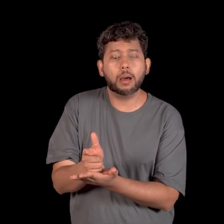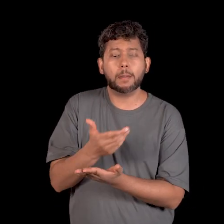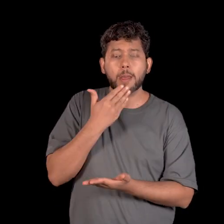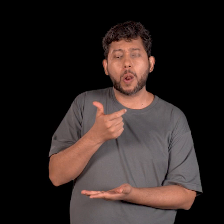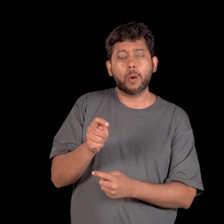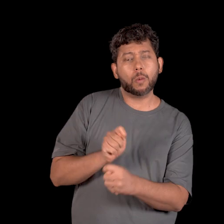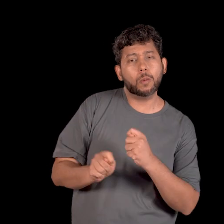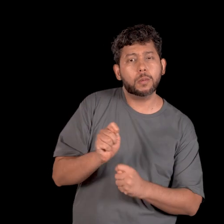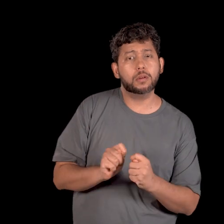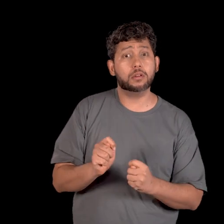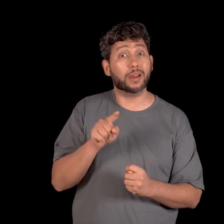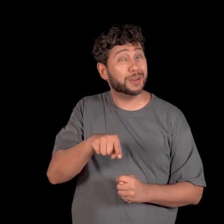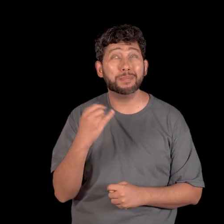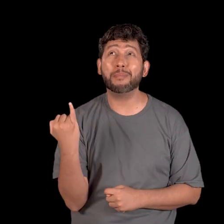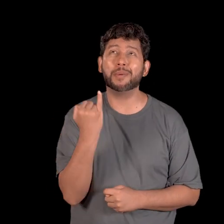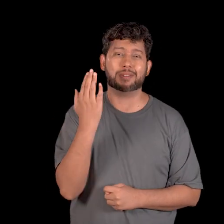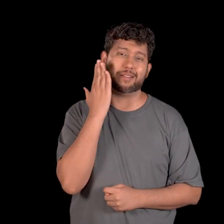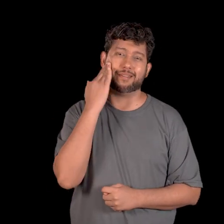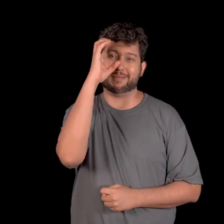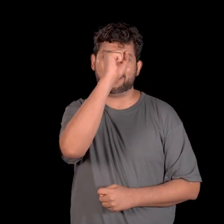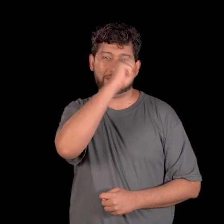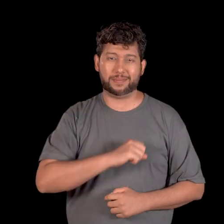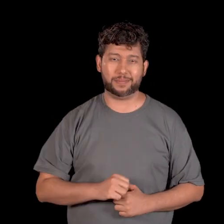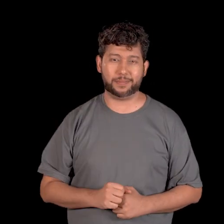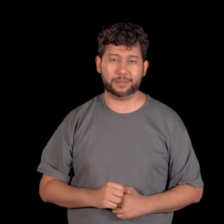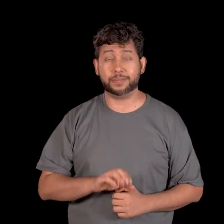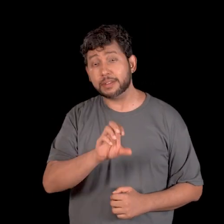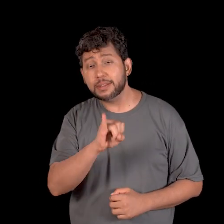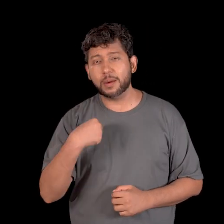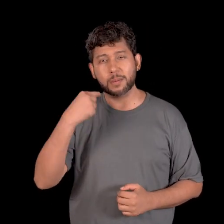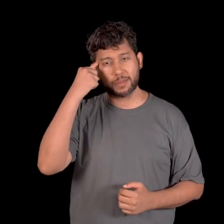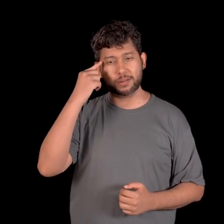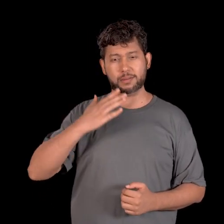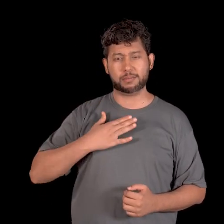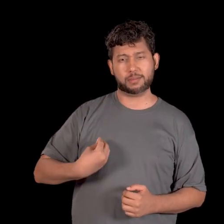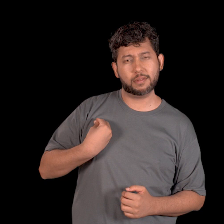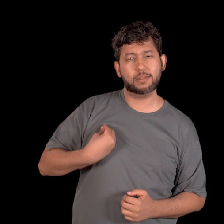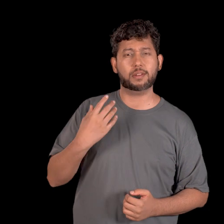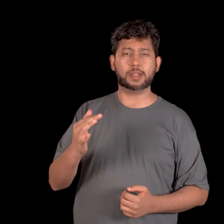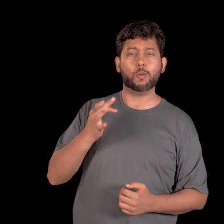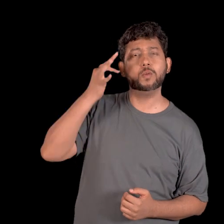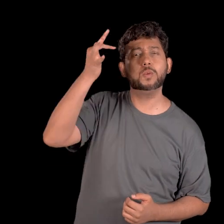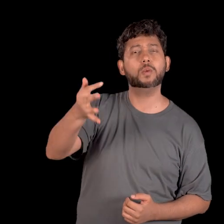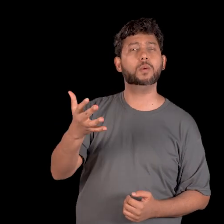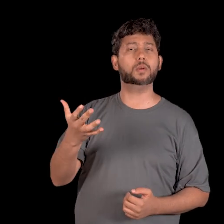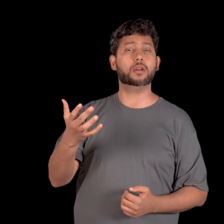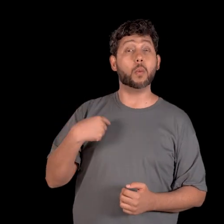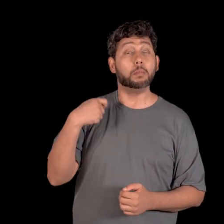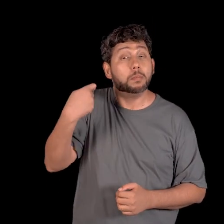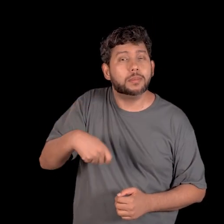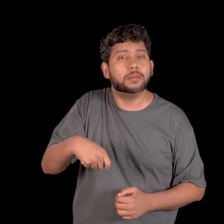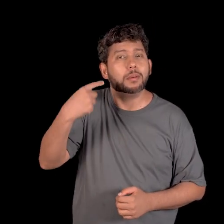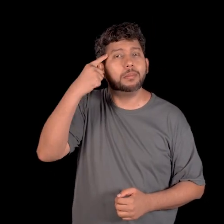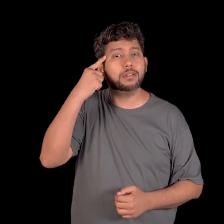saber o quanto poderá ser tirado de sua conta, do seu bolso, é primordial. Antes mesmo de pensarmos em um projeto pessoal